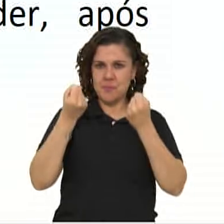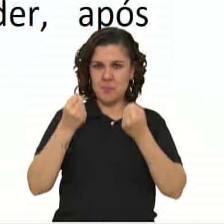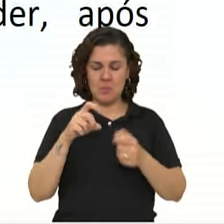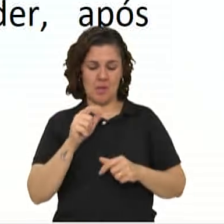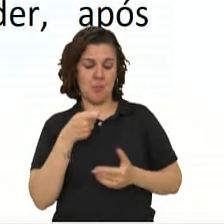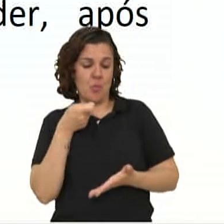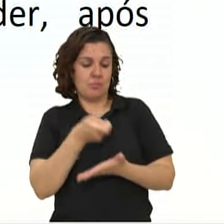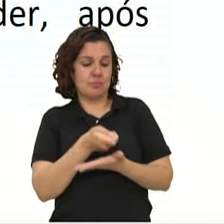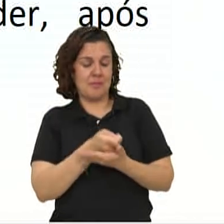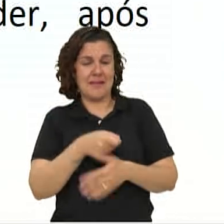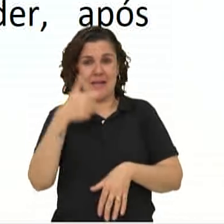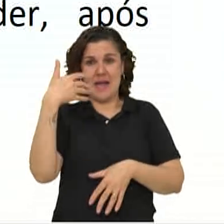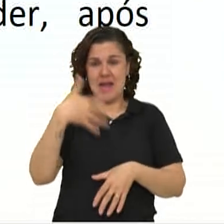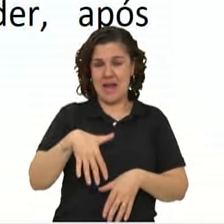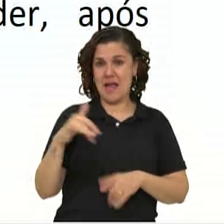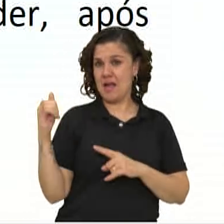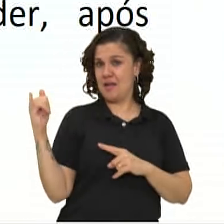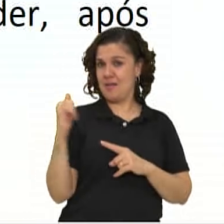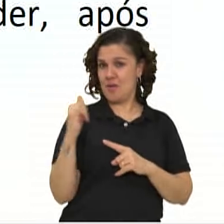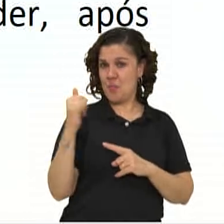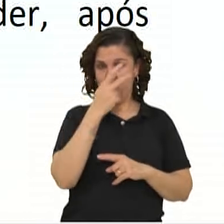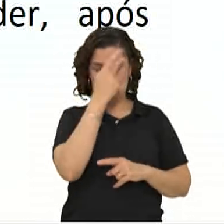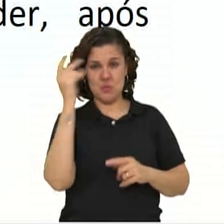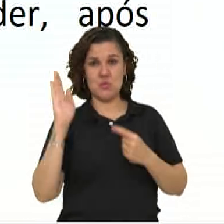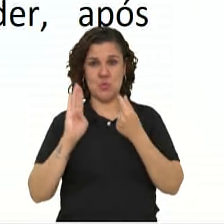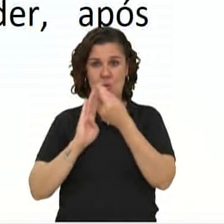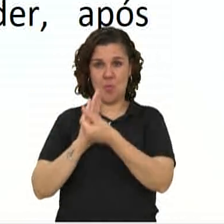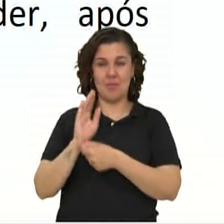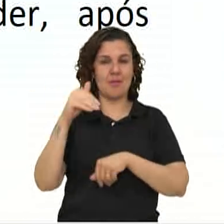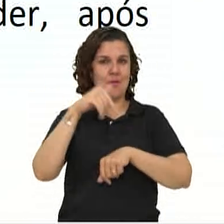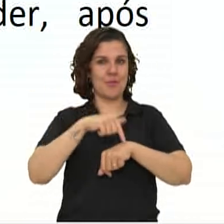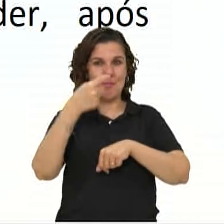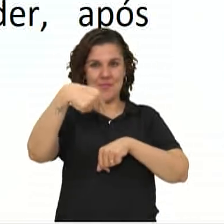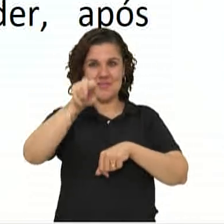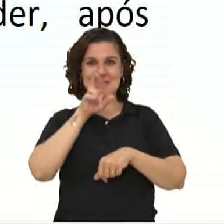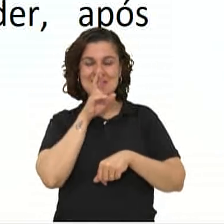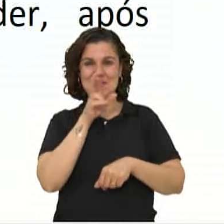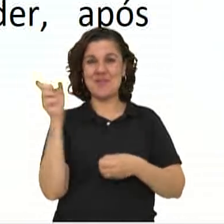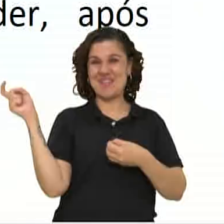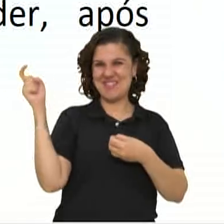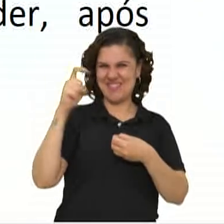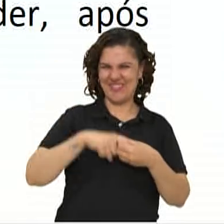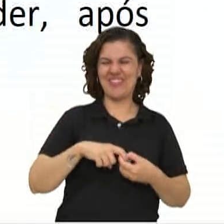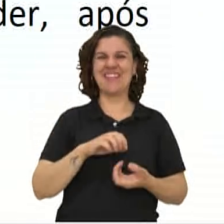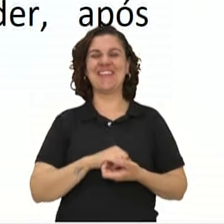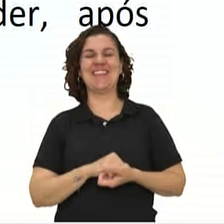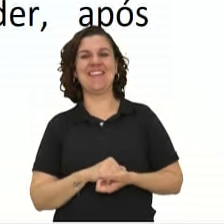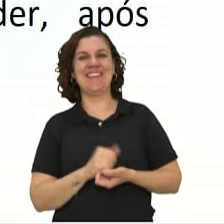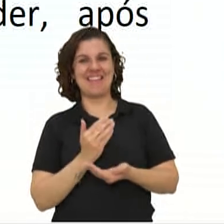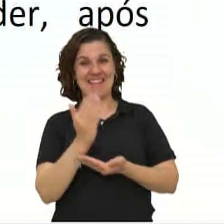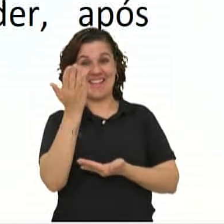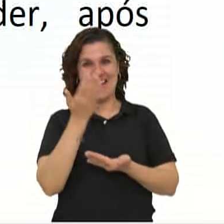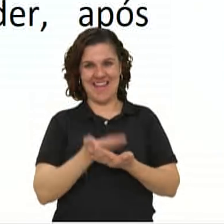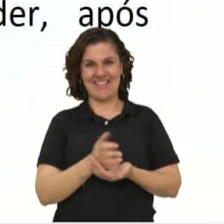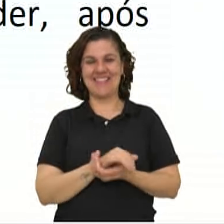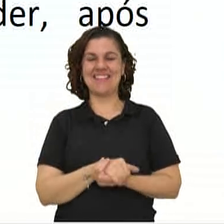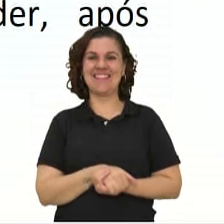após cobrarem altas taxas de impostos aos burgueses. Vou deixar um tempo para vocês responderem e em seguida continuamos a